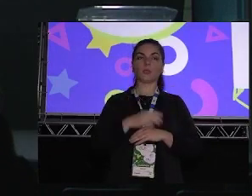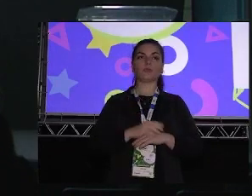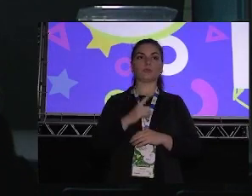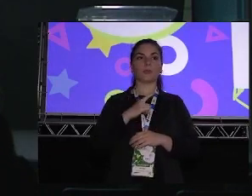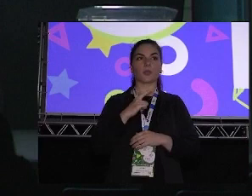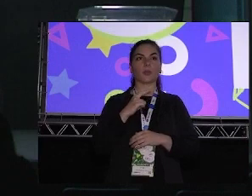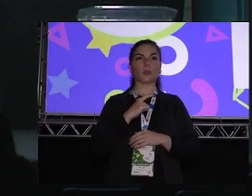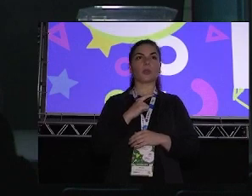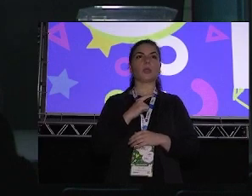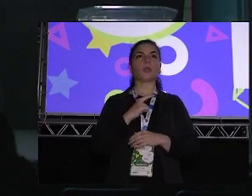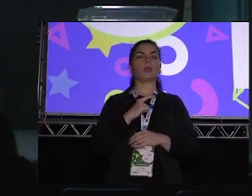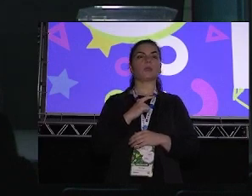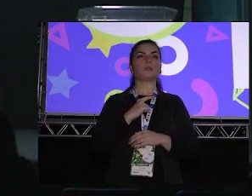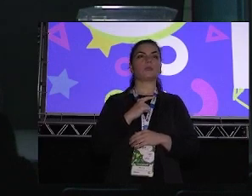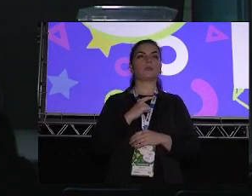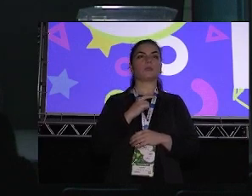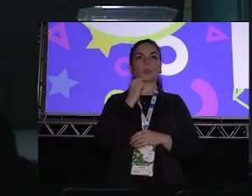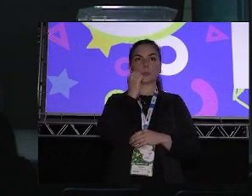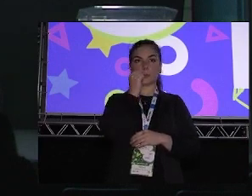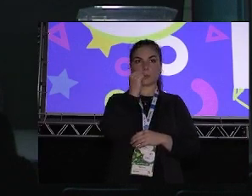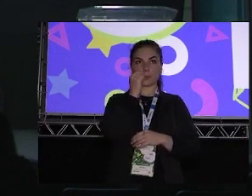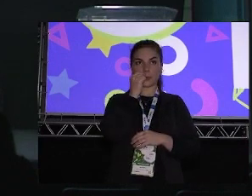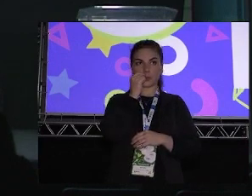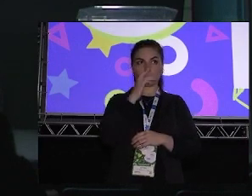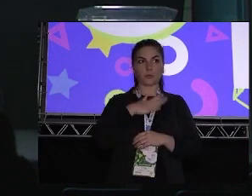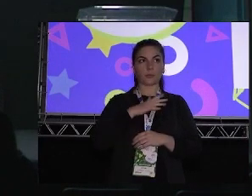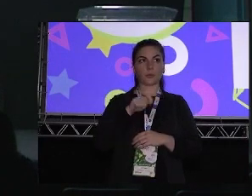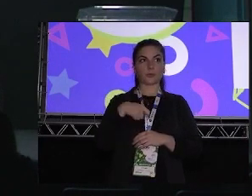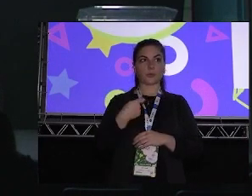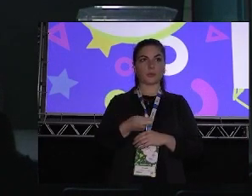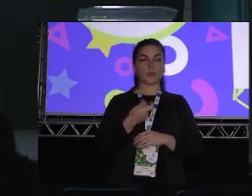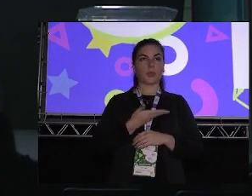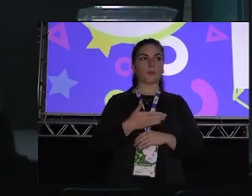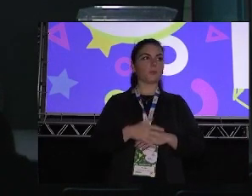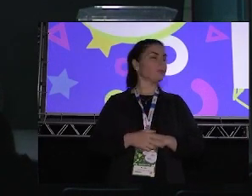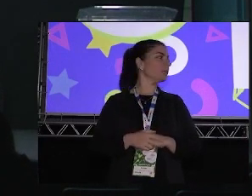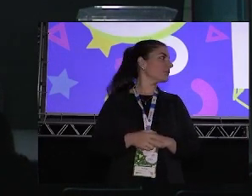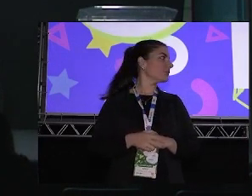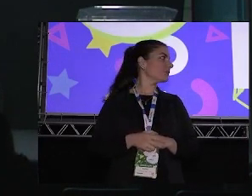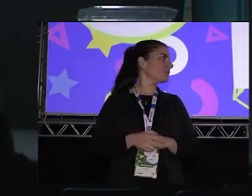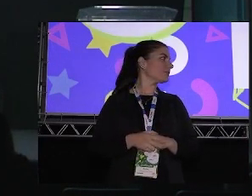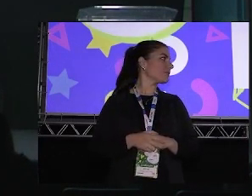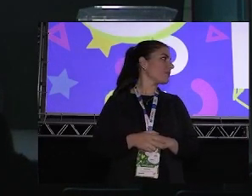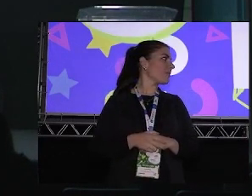piercing acima do meu lábio, o meu sinal é esse aqui,